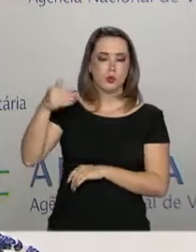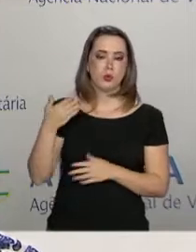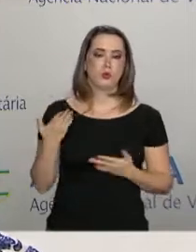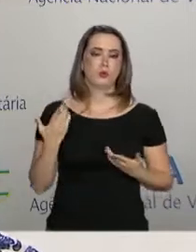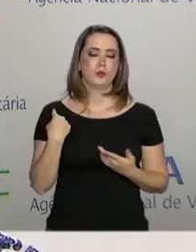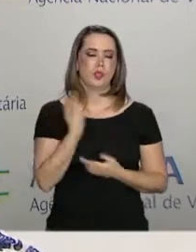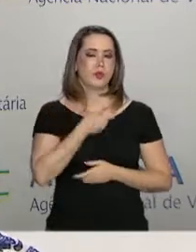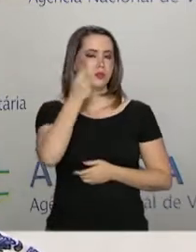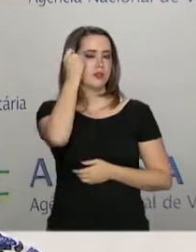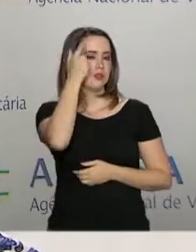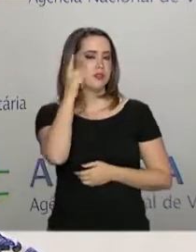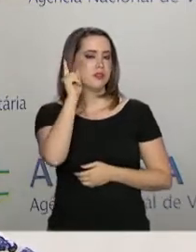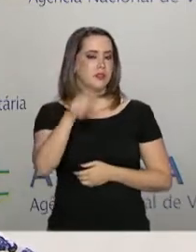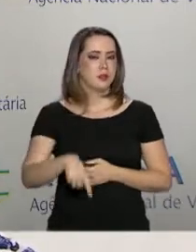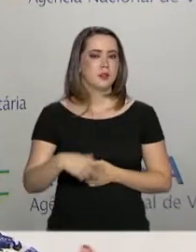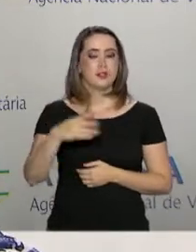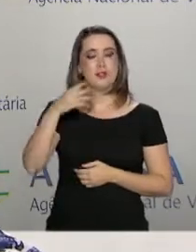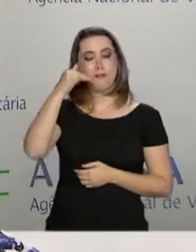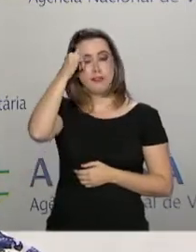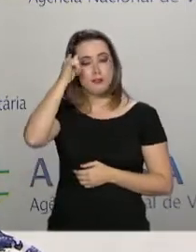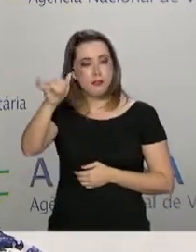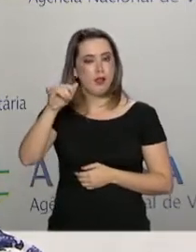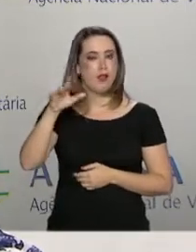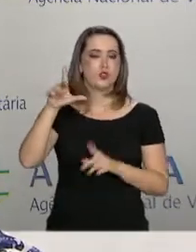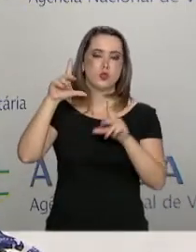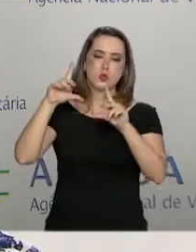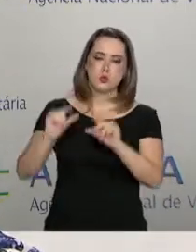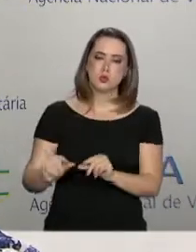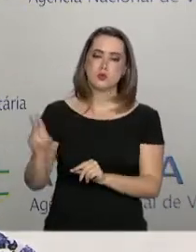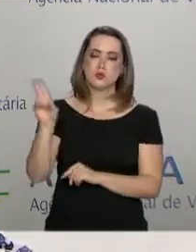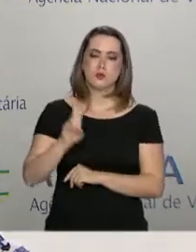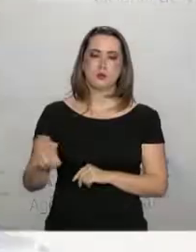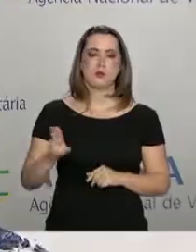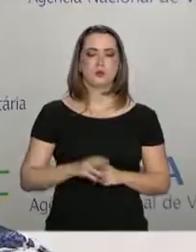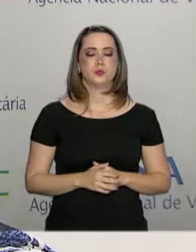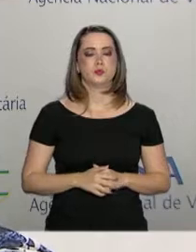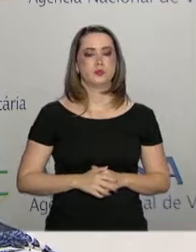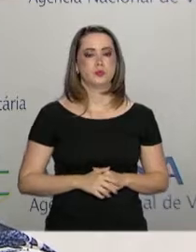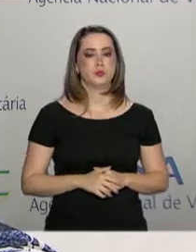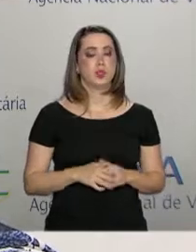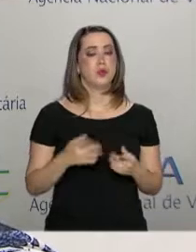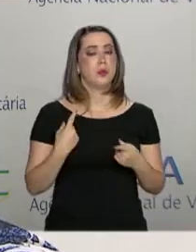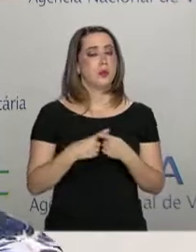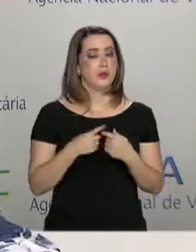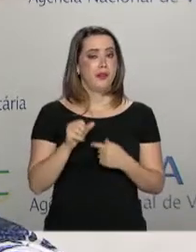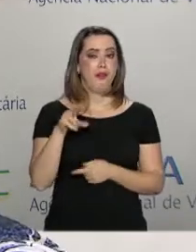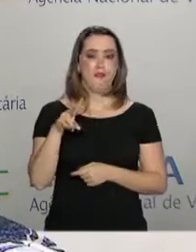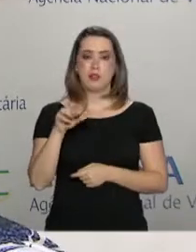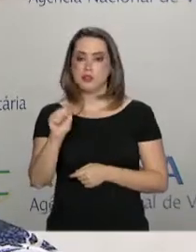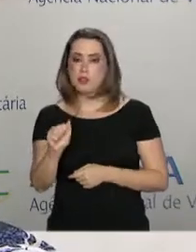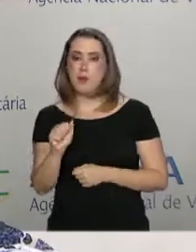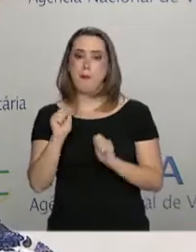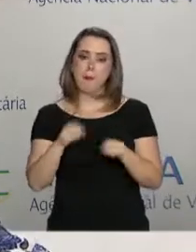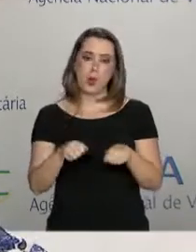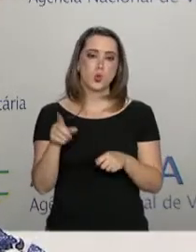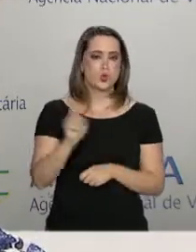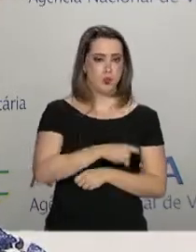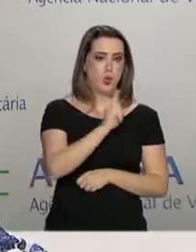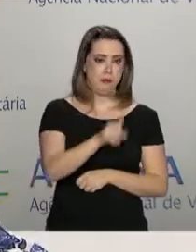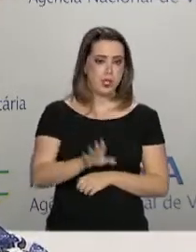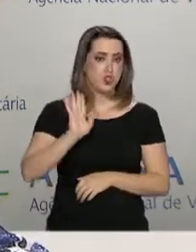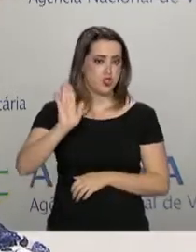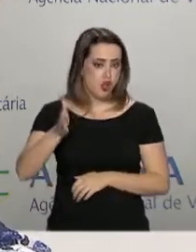nossa ideia é tentar coibir tentar diminuir o uso desse produto que anvisa pode fazer além de proibir porque já foi